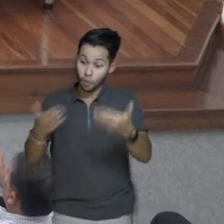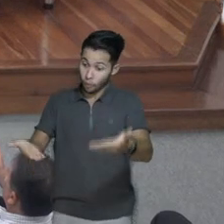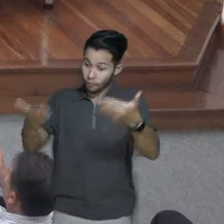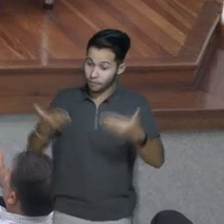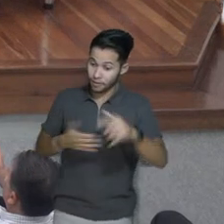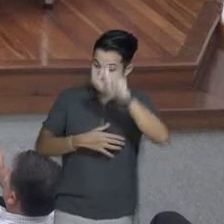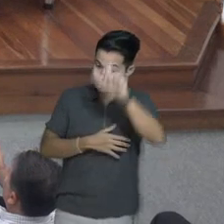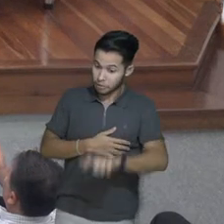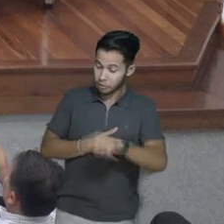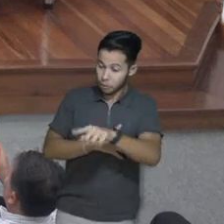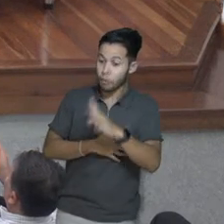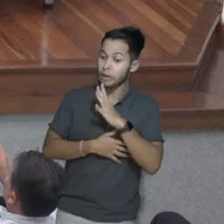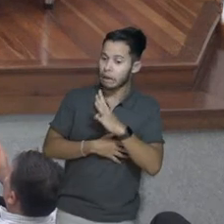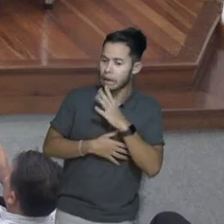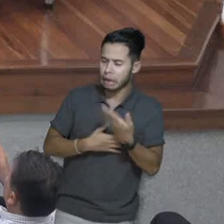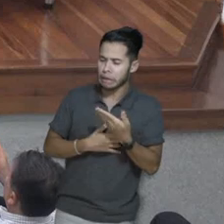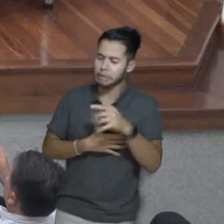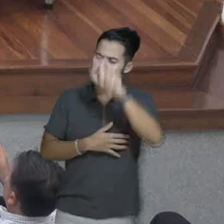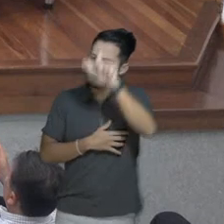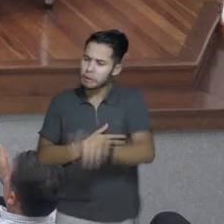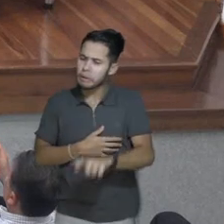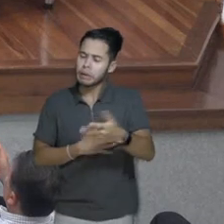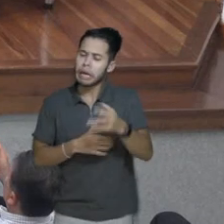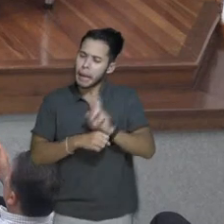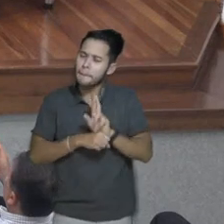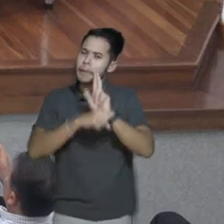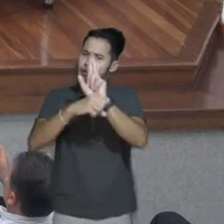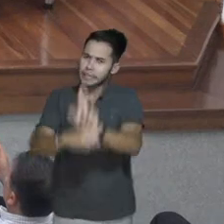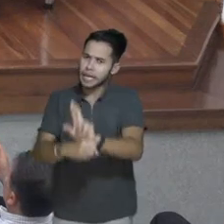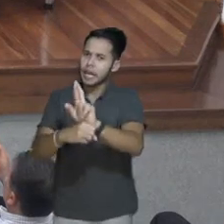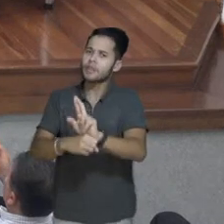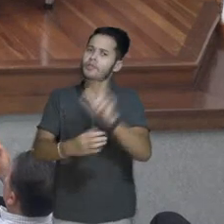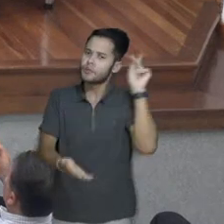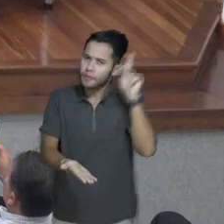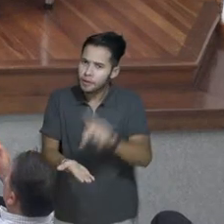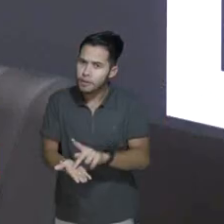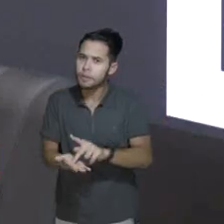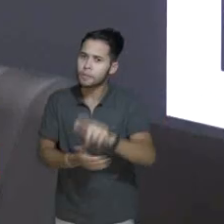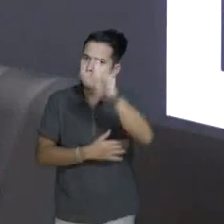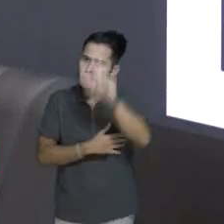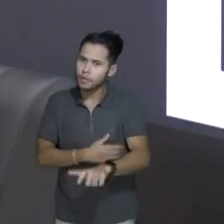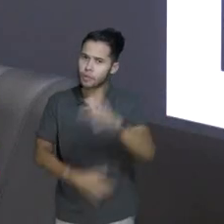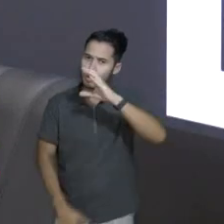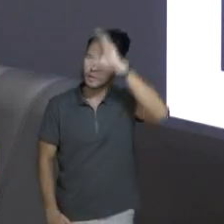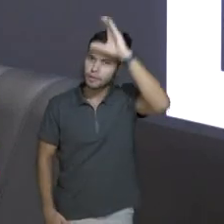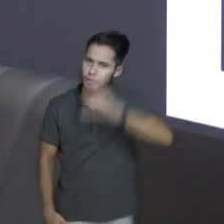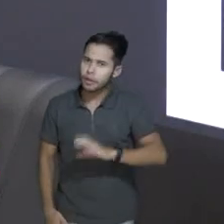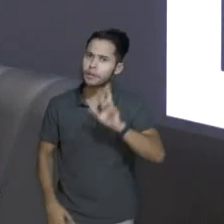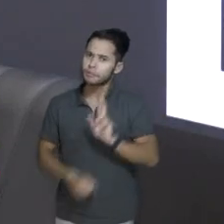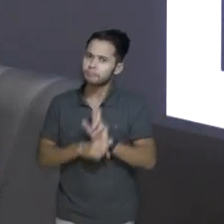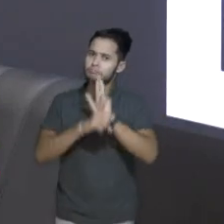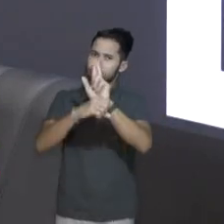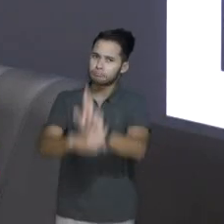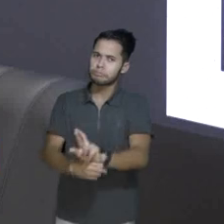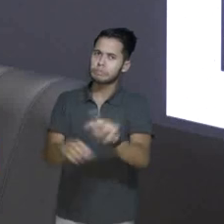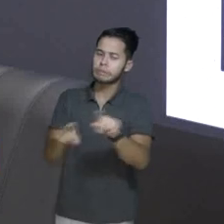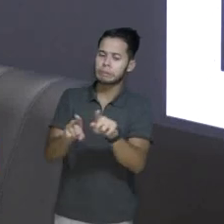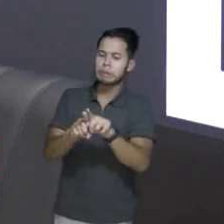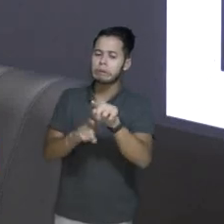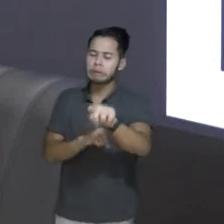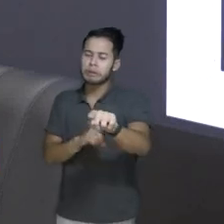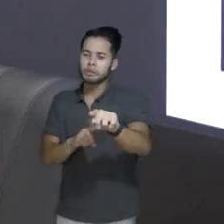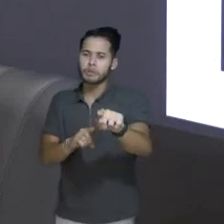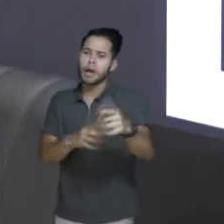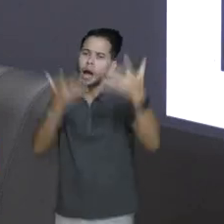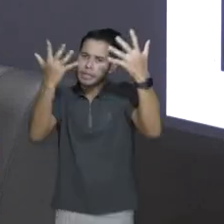alguém que você conhece assim um cara que represente esse cidadão essa coisa de levantar a bandeira